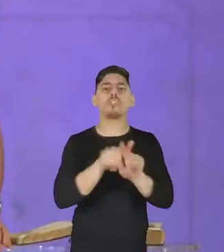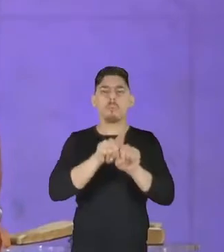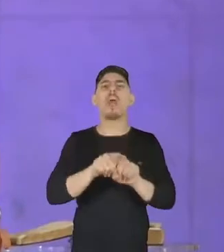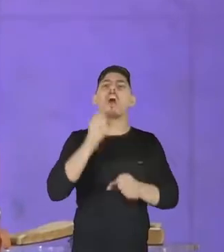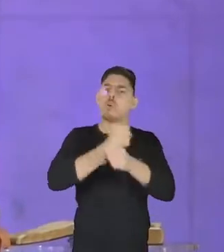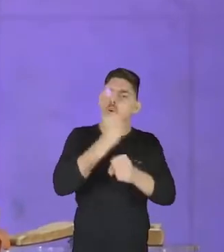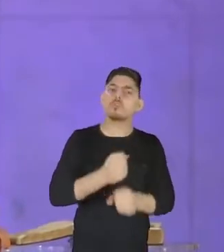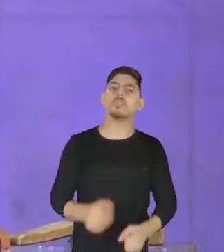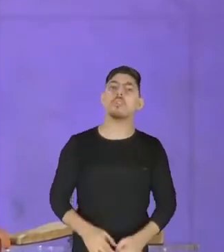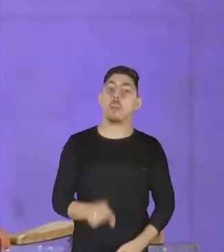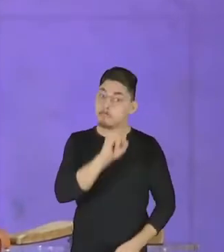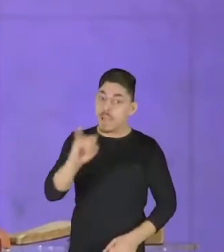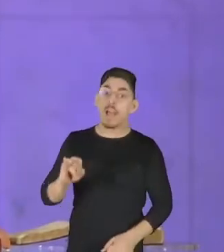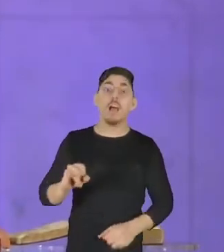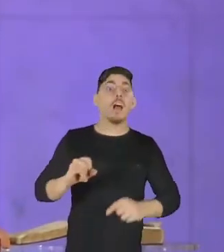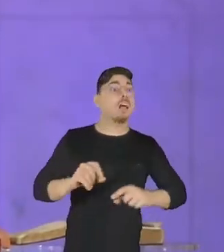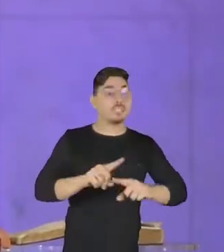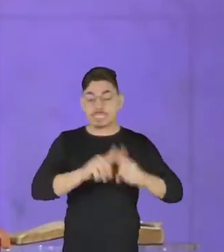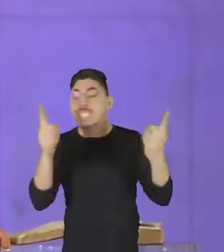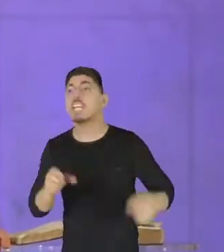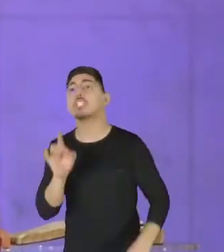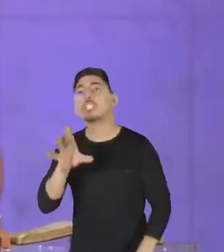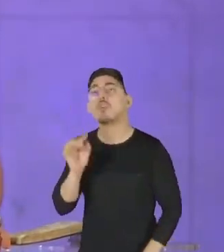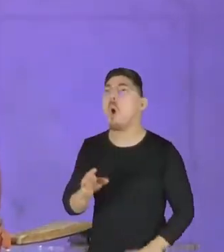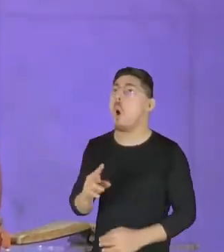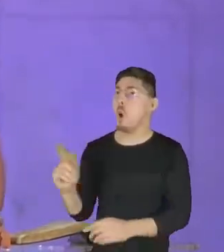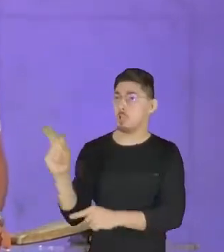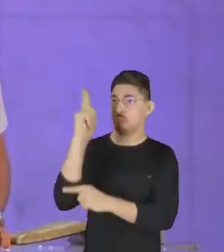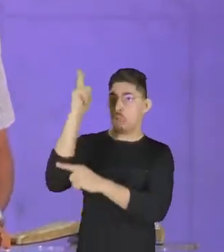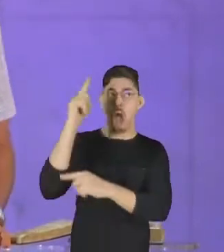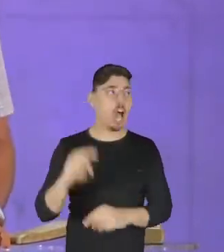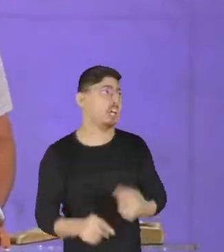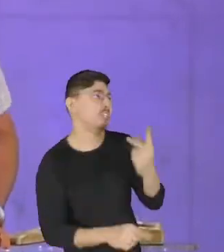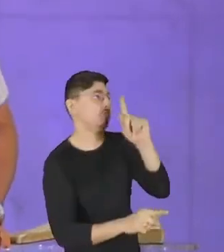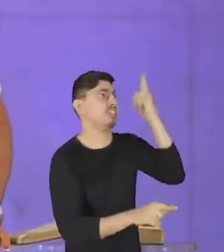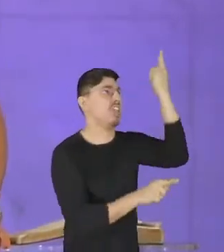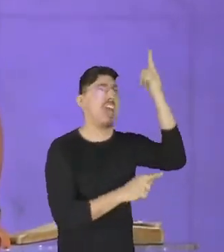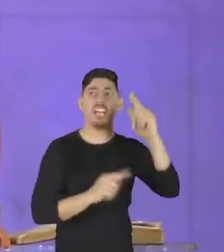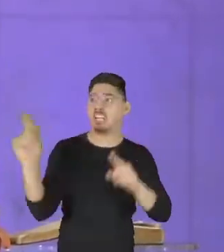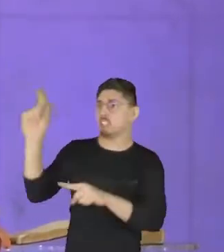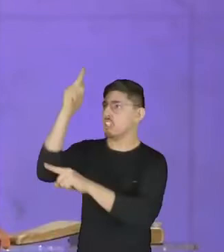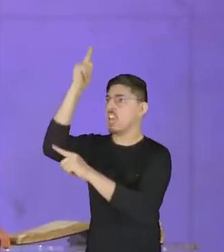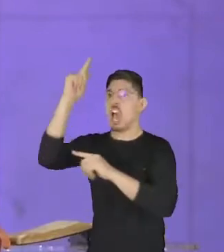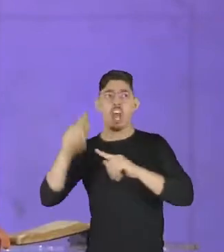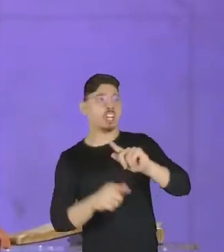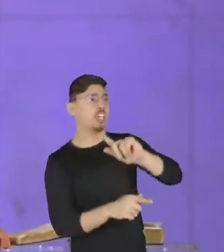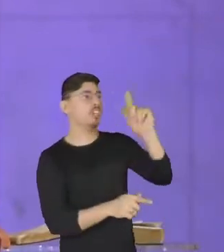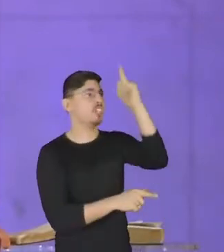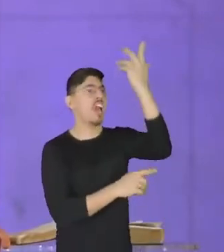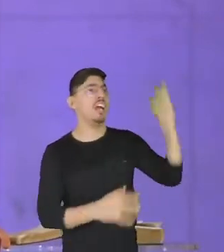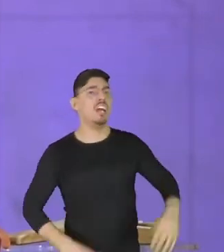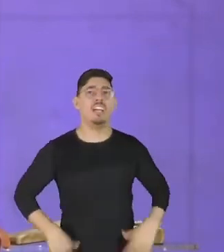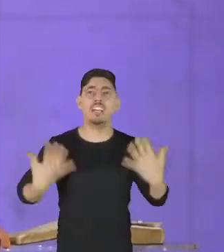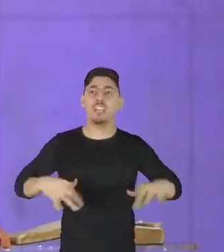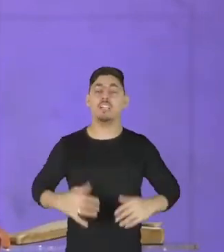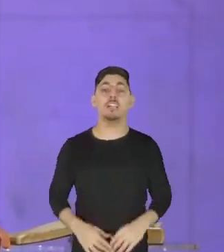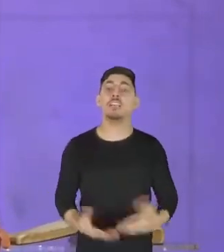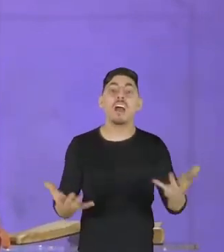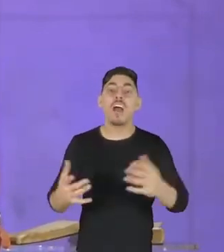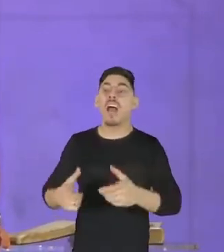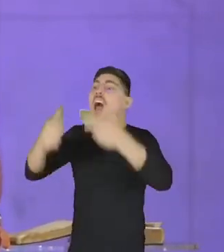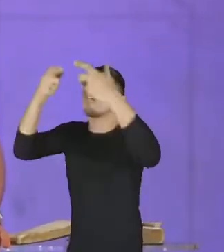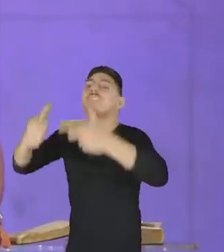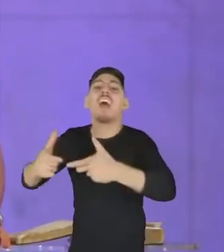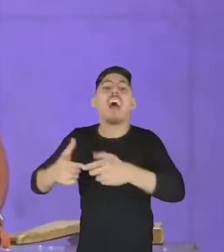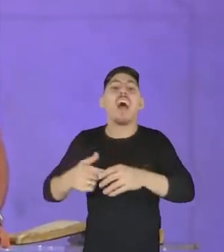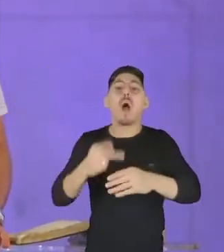se nós olharmos apenas para os gigantes, nós vamos ficar no deserto. E nós vamos perder bênçãos de Deus na terra prometida. E você